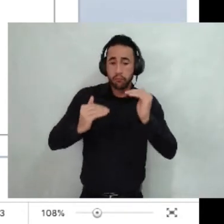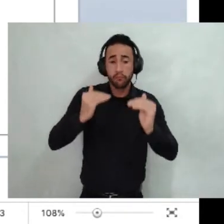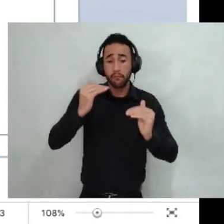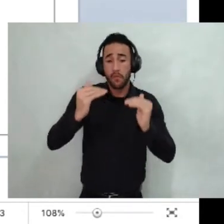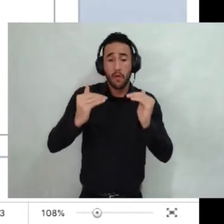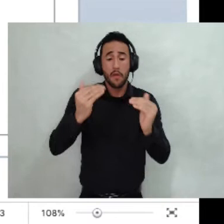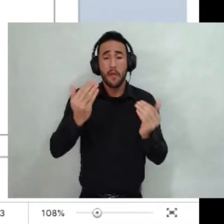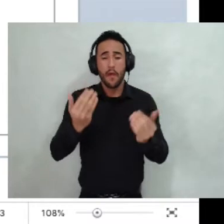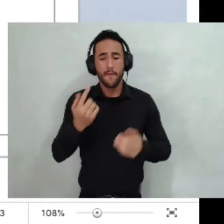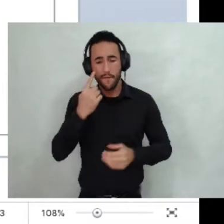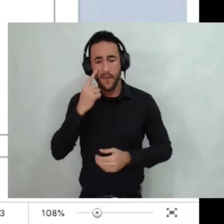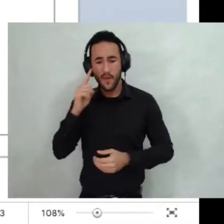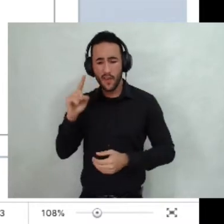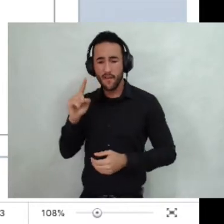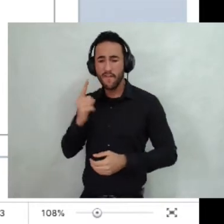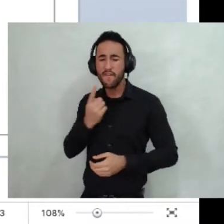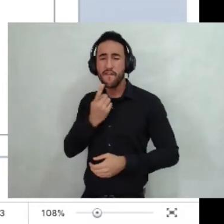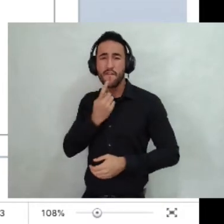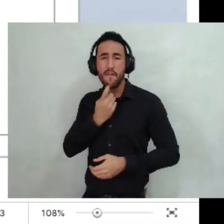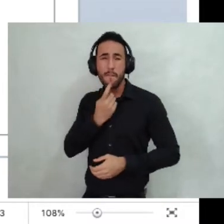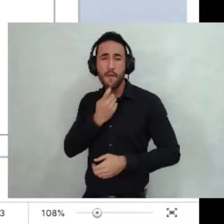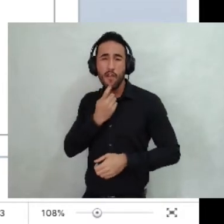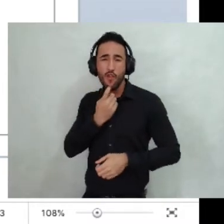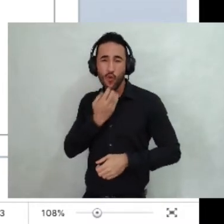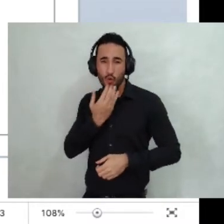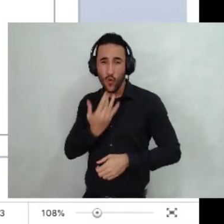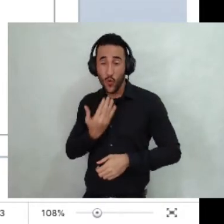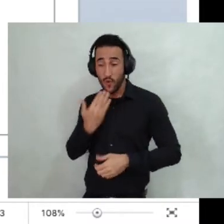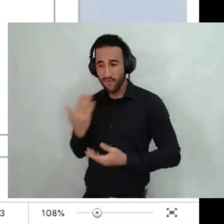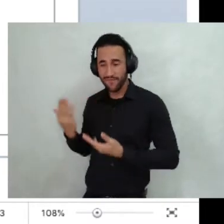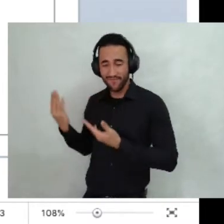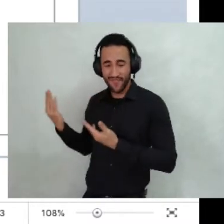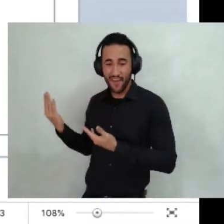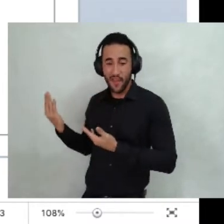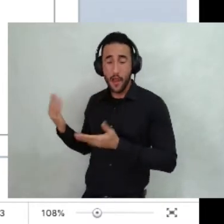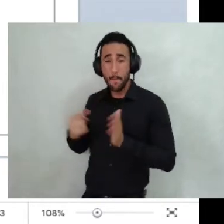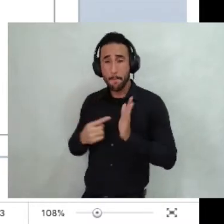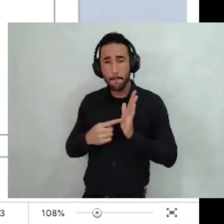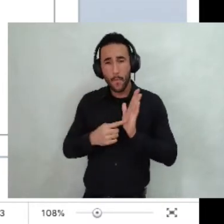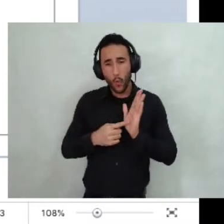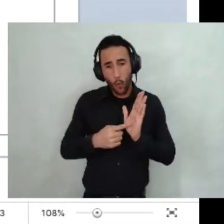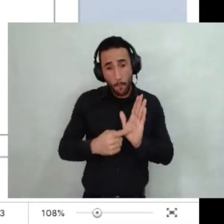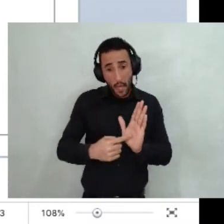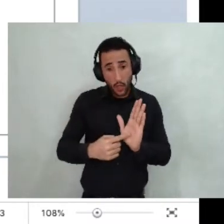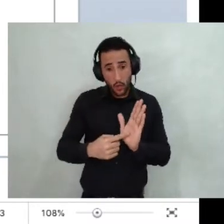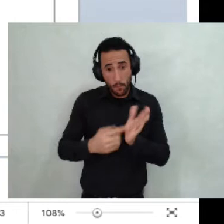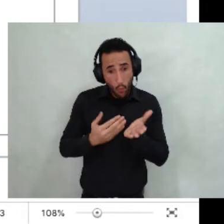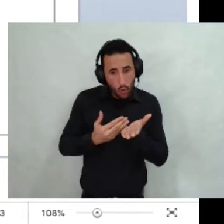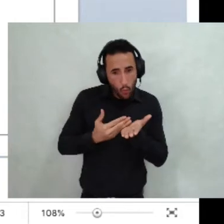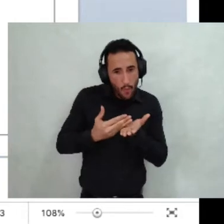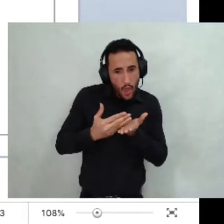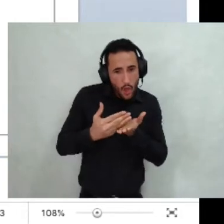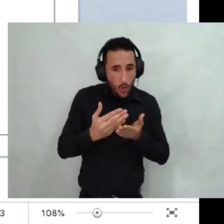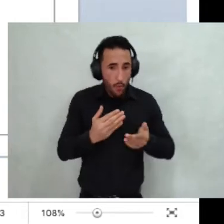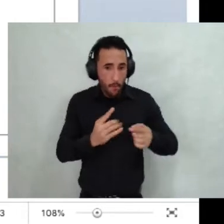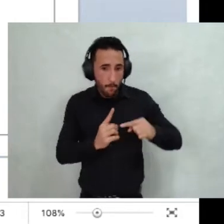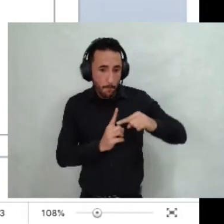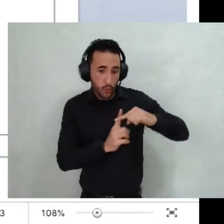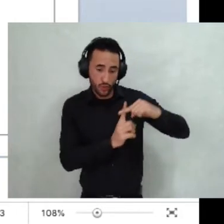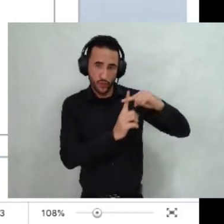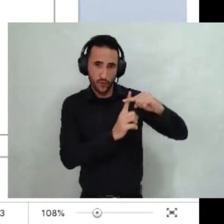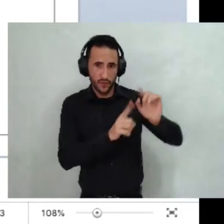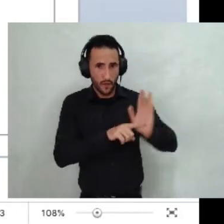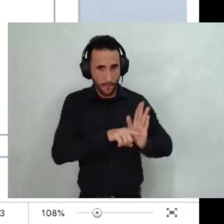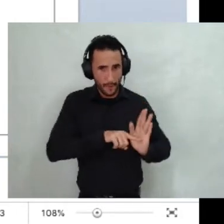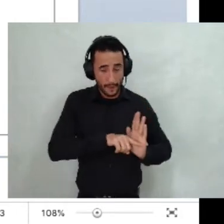quadradinho vermelho aqui, ele tinha uma amostra que inicialmente era positiva e que depois ficava negativa